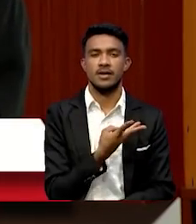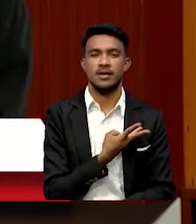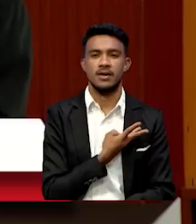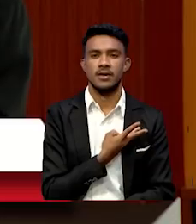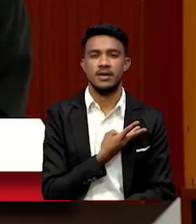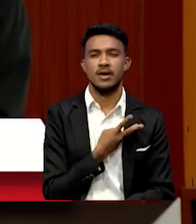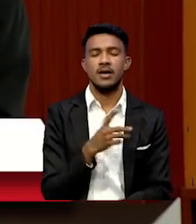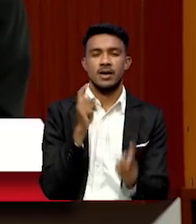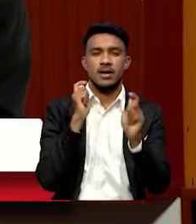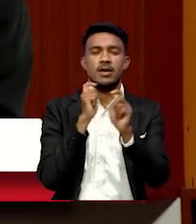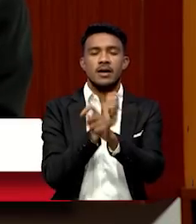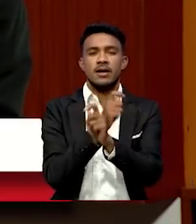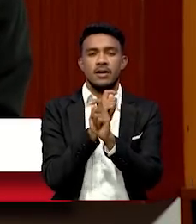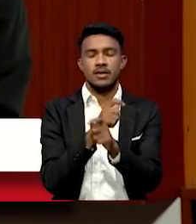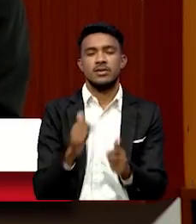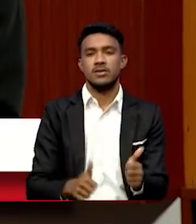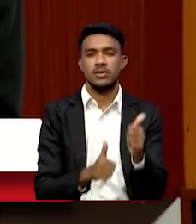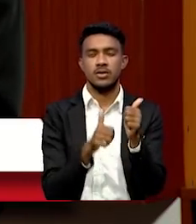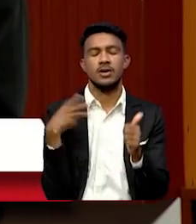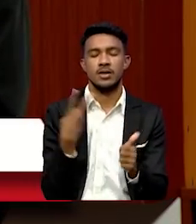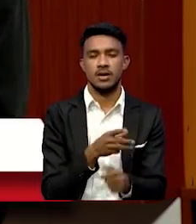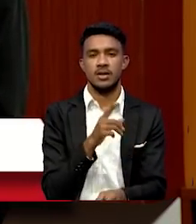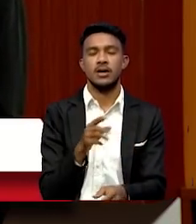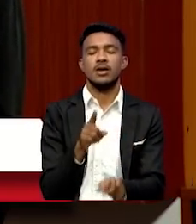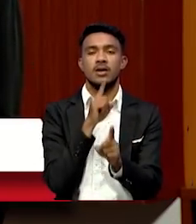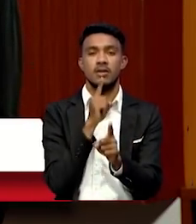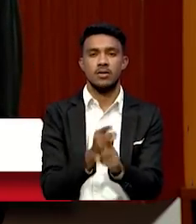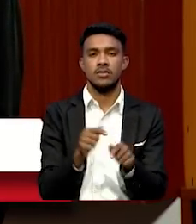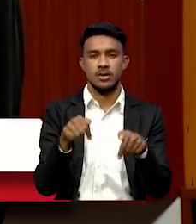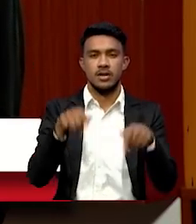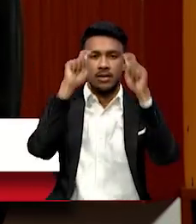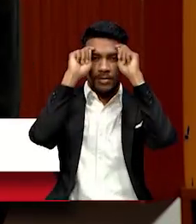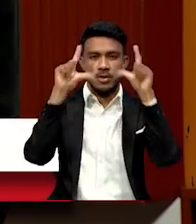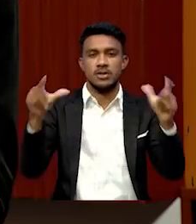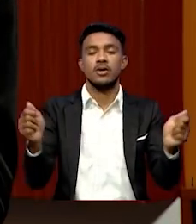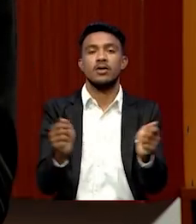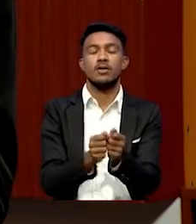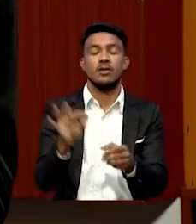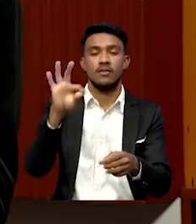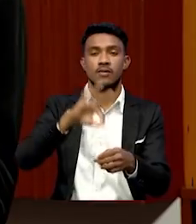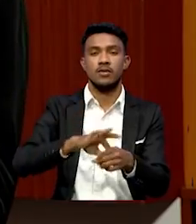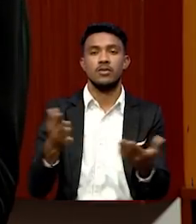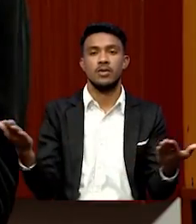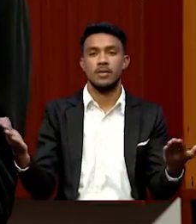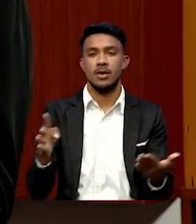Tenta contextualiza a tua realidade de Timor-Leste. Eu voto no EBM